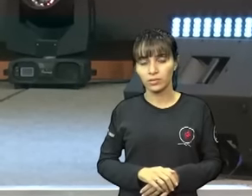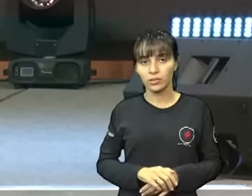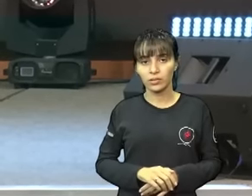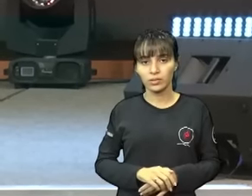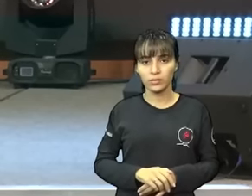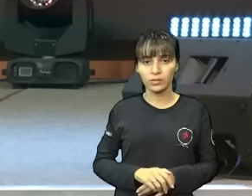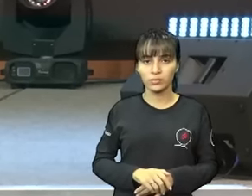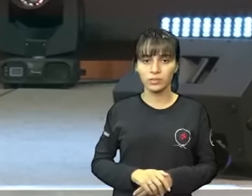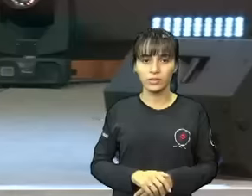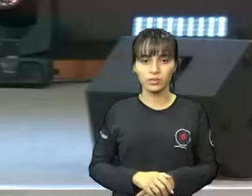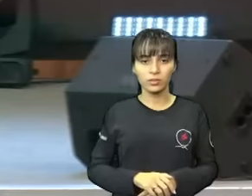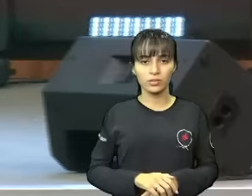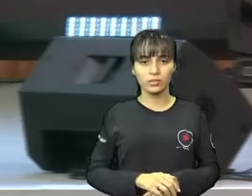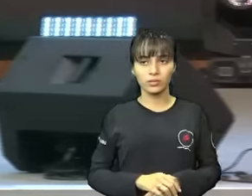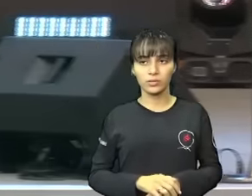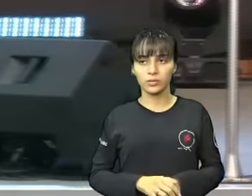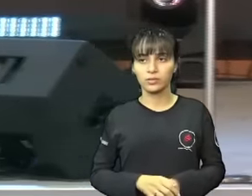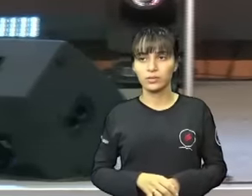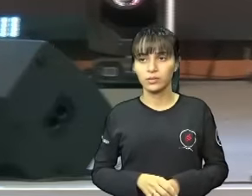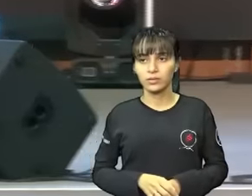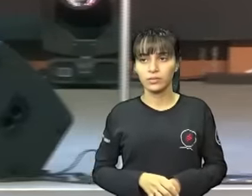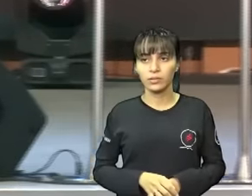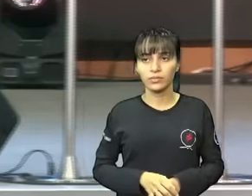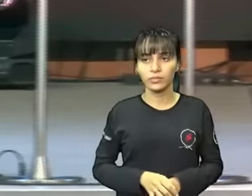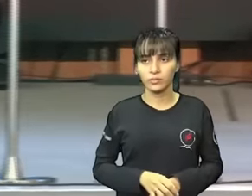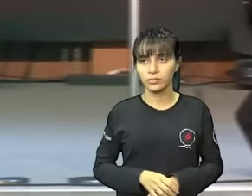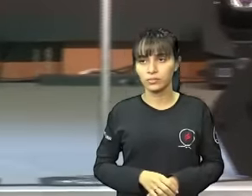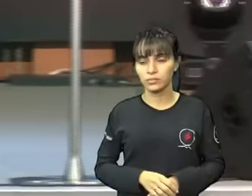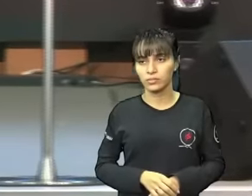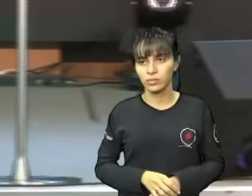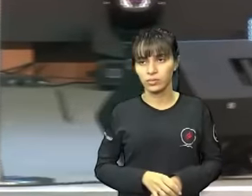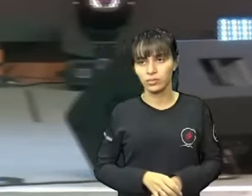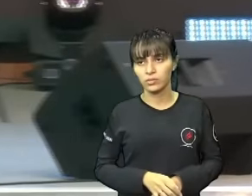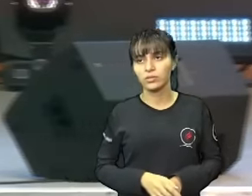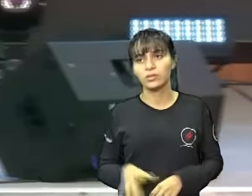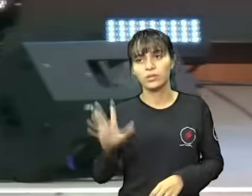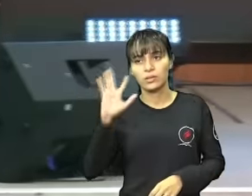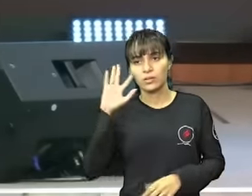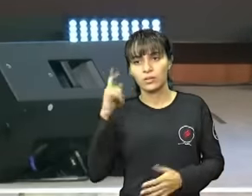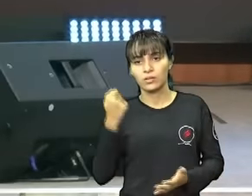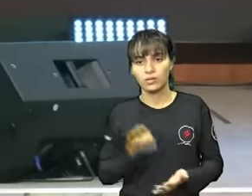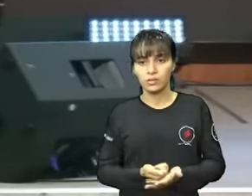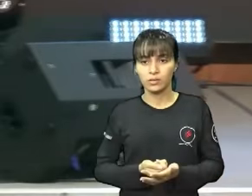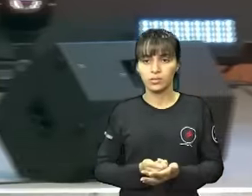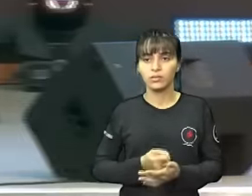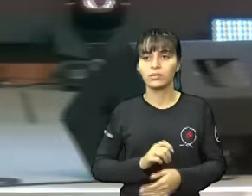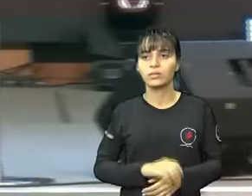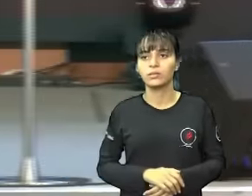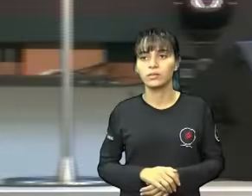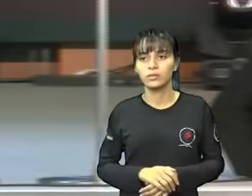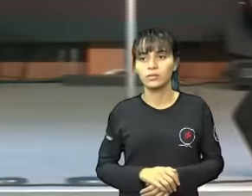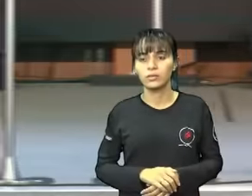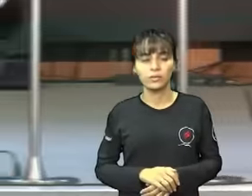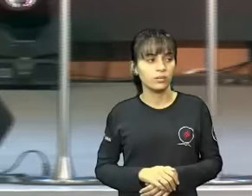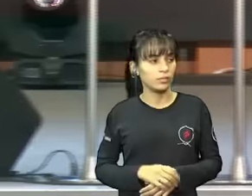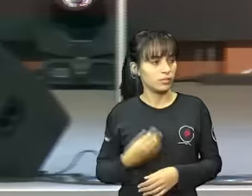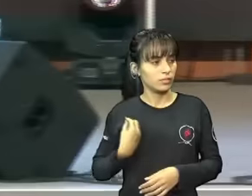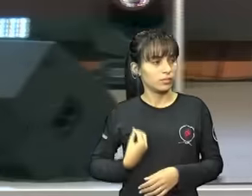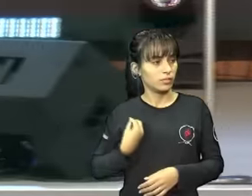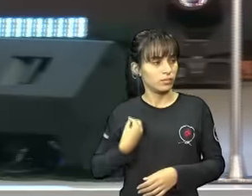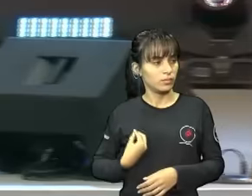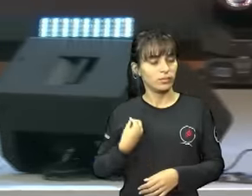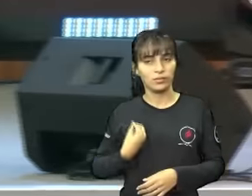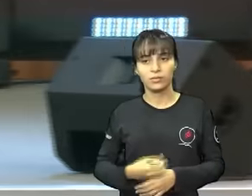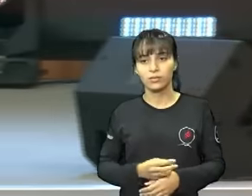e ao homem ao ser humano e está determinado aqui nessa vida fazer uma